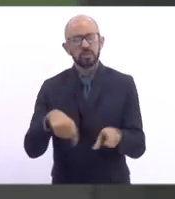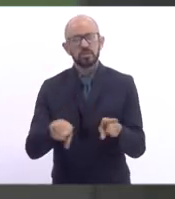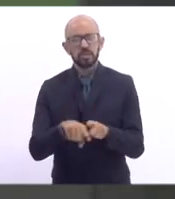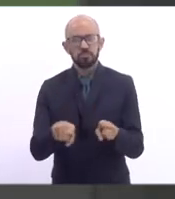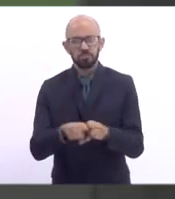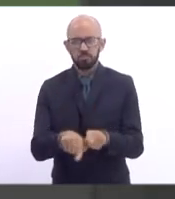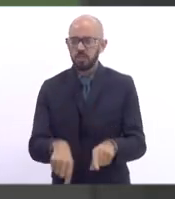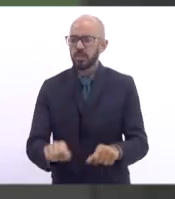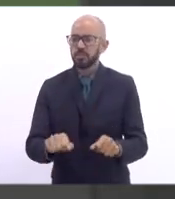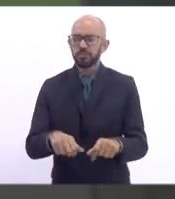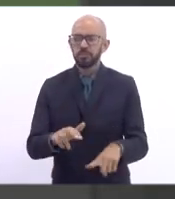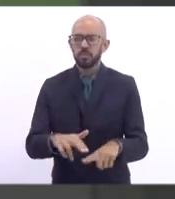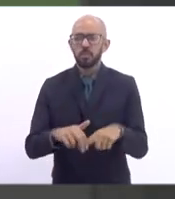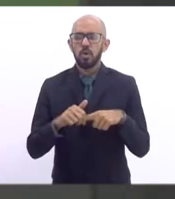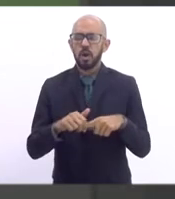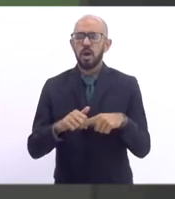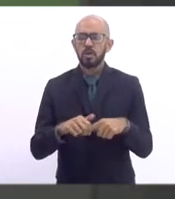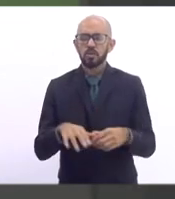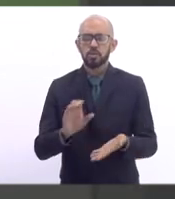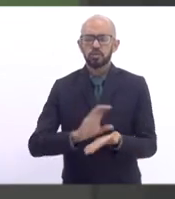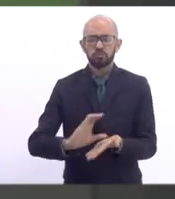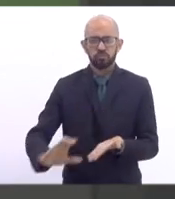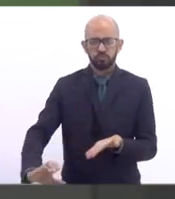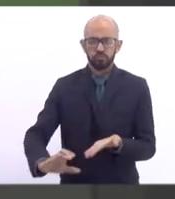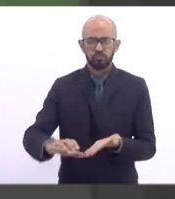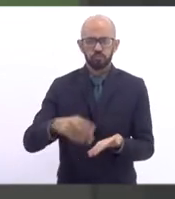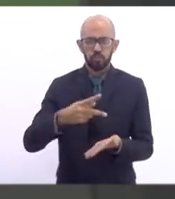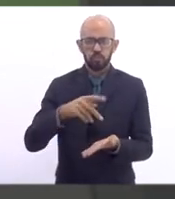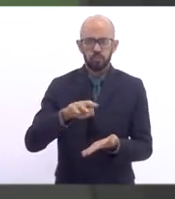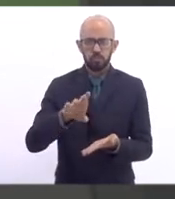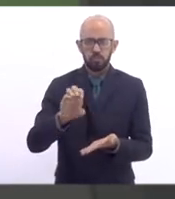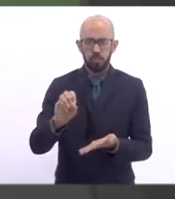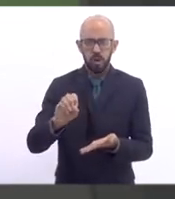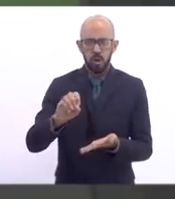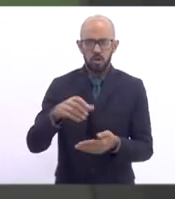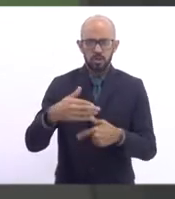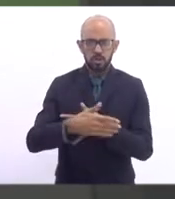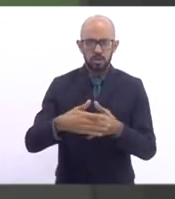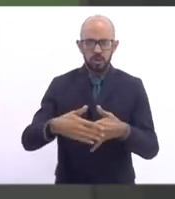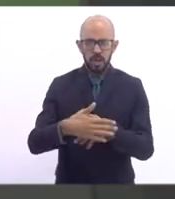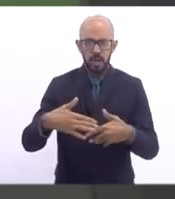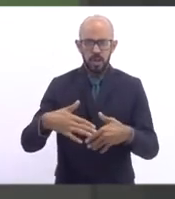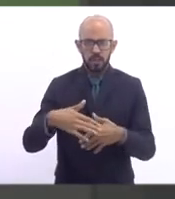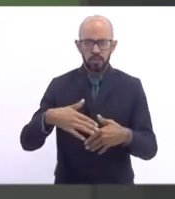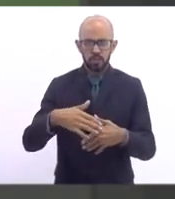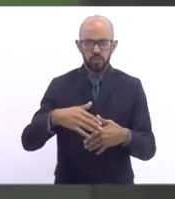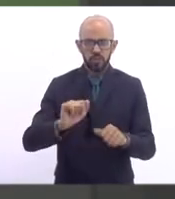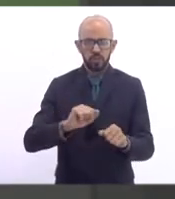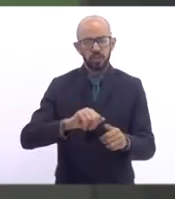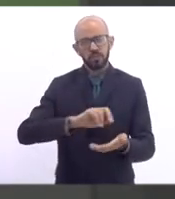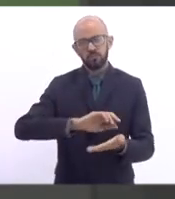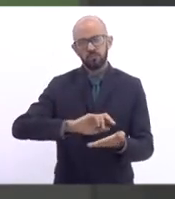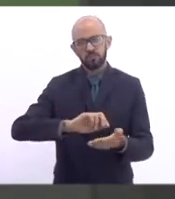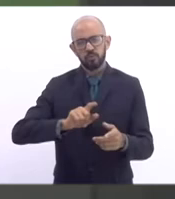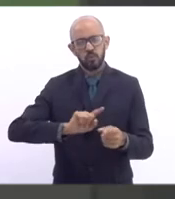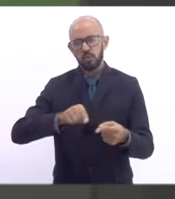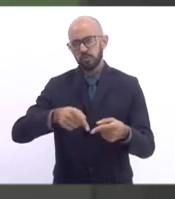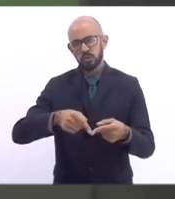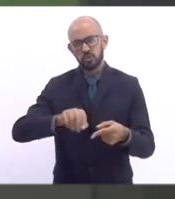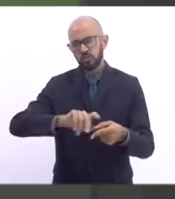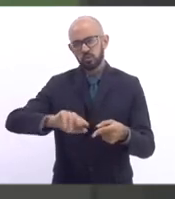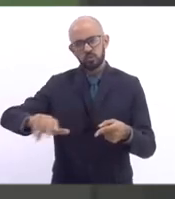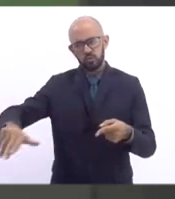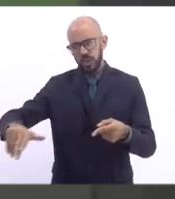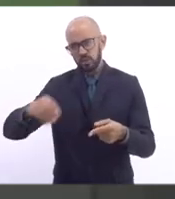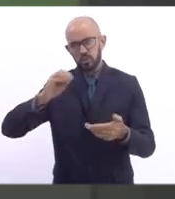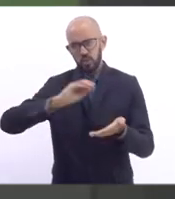mesma coisa pela aplicação de recursos da cidade e finalidades diversas a mesma coisa se